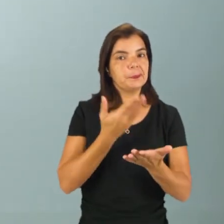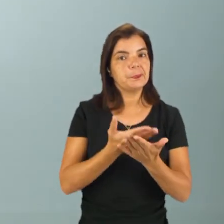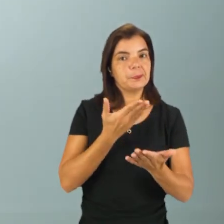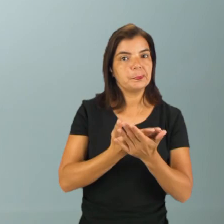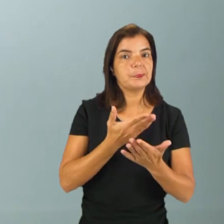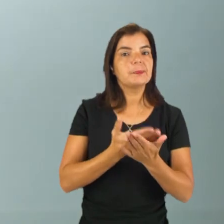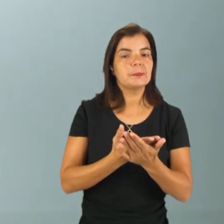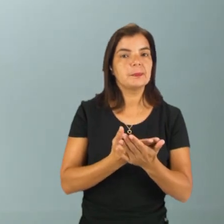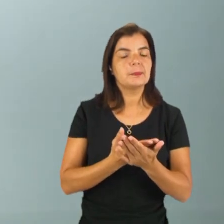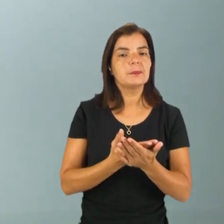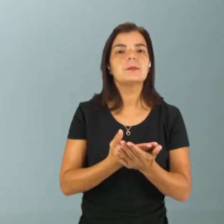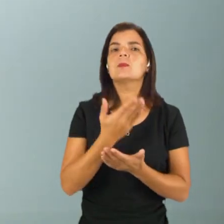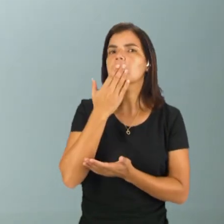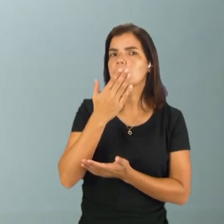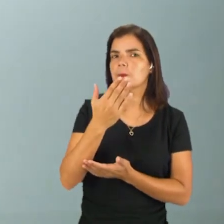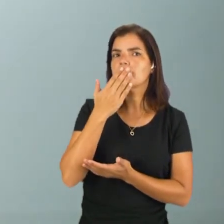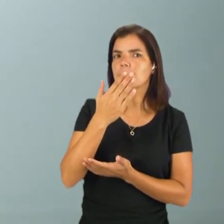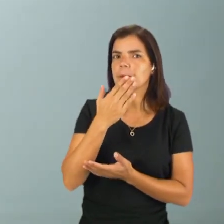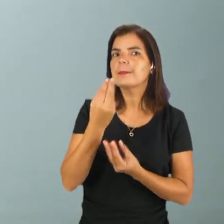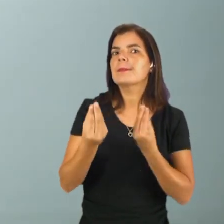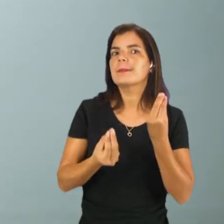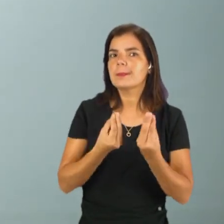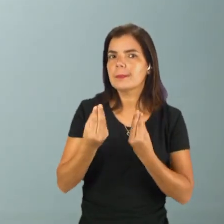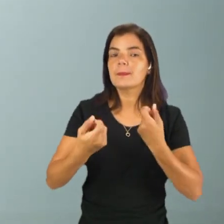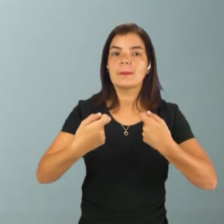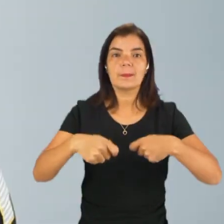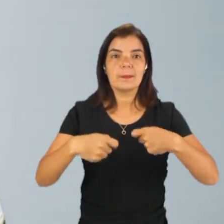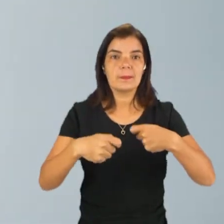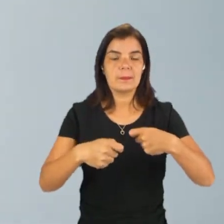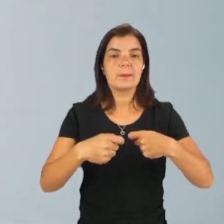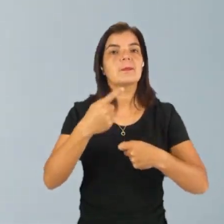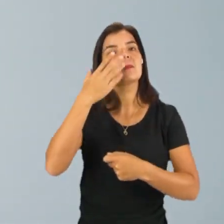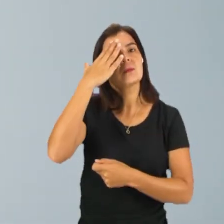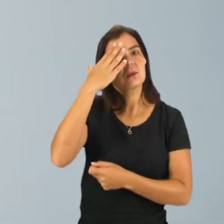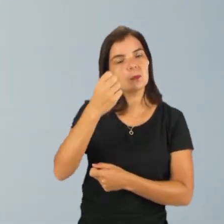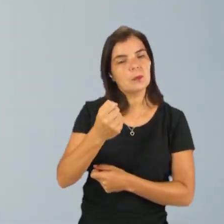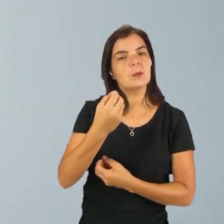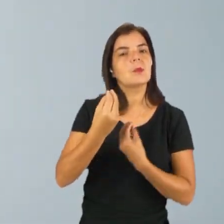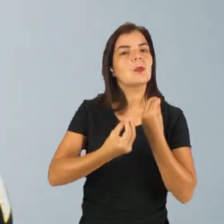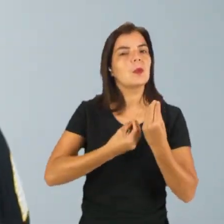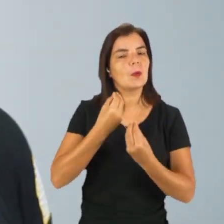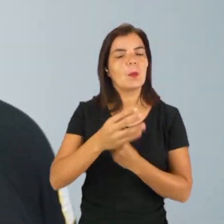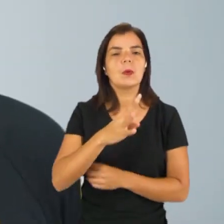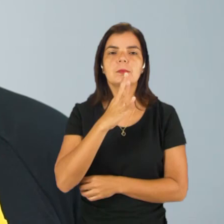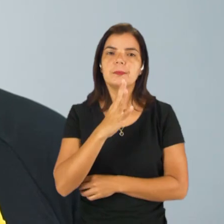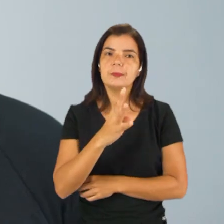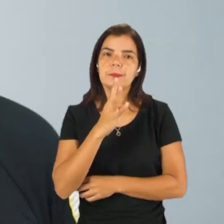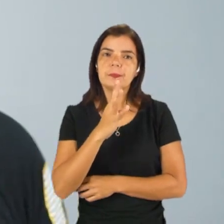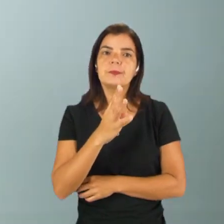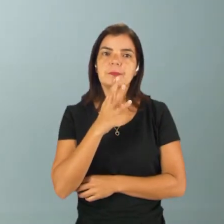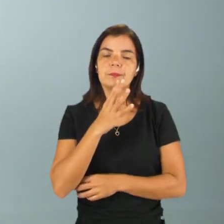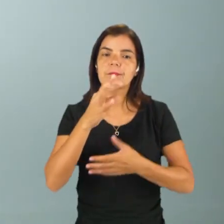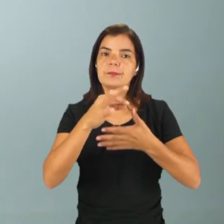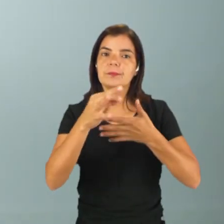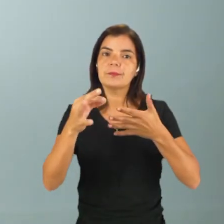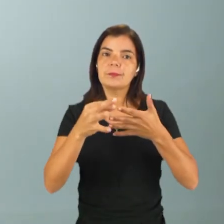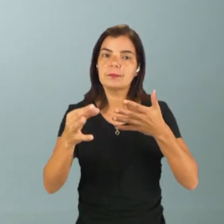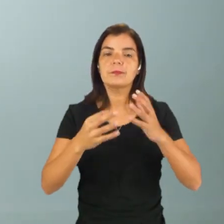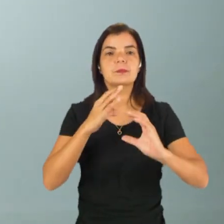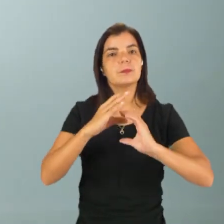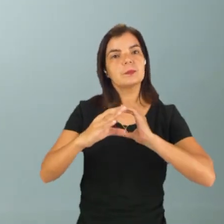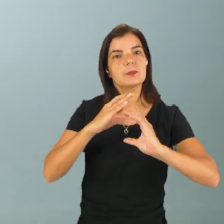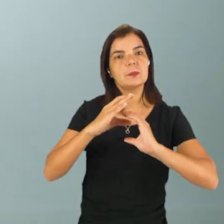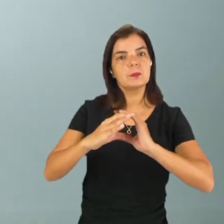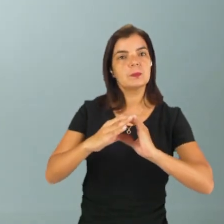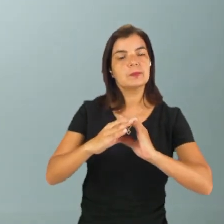as funções e os tipos de funções, precisamos certificar do nosso conhecimento dos elementos da